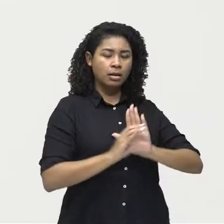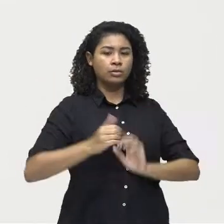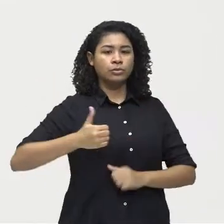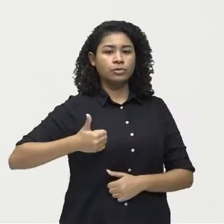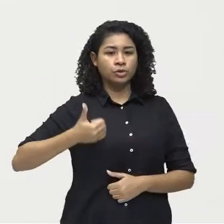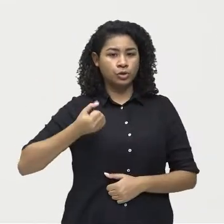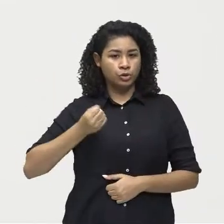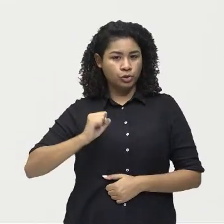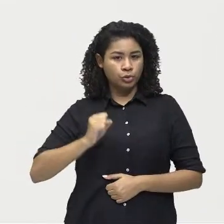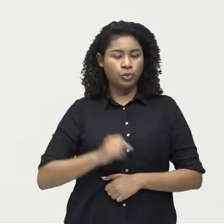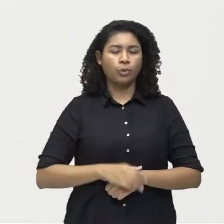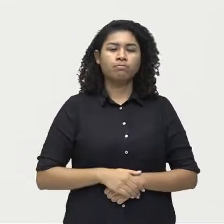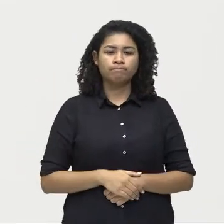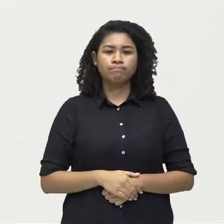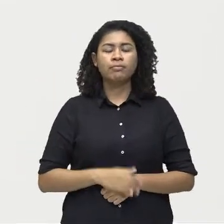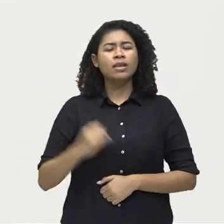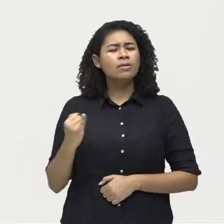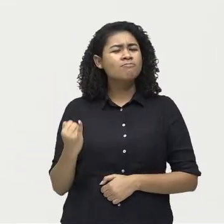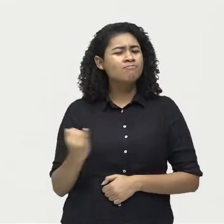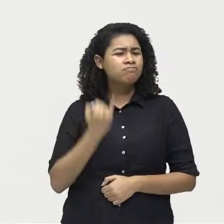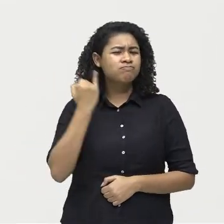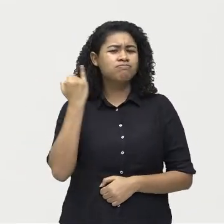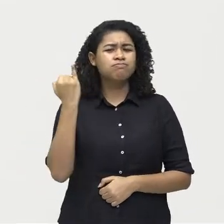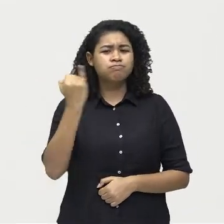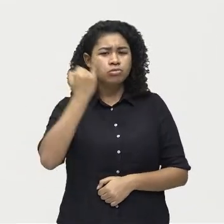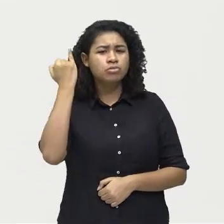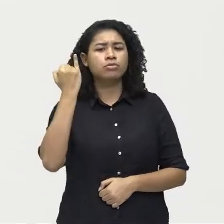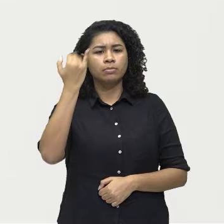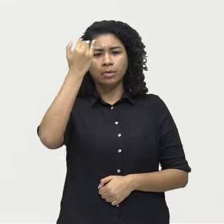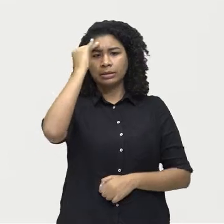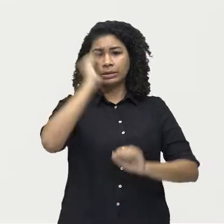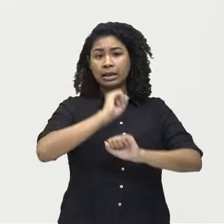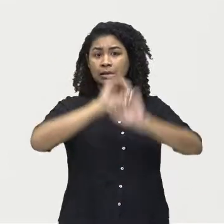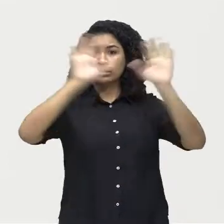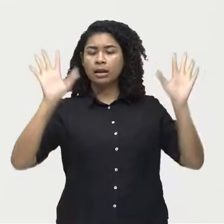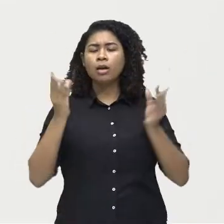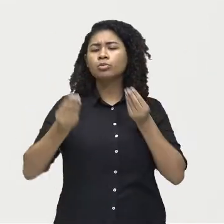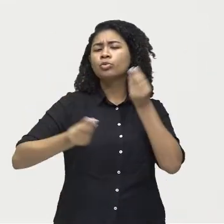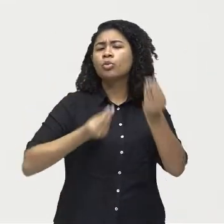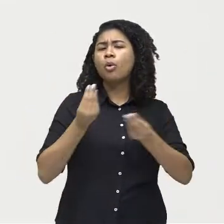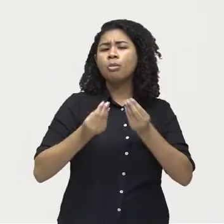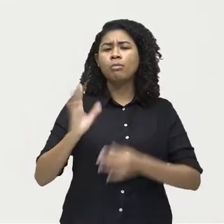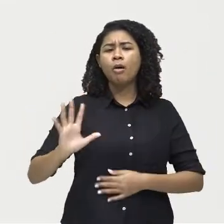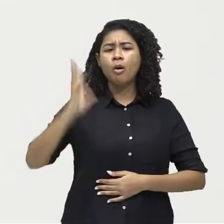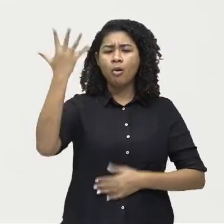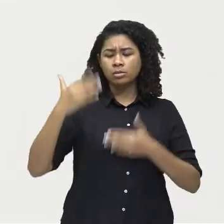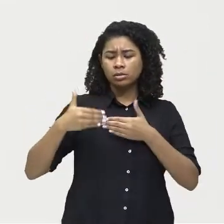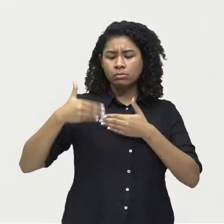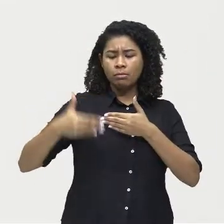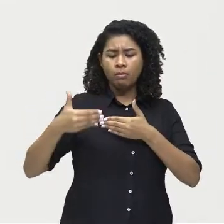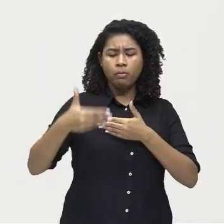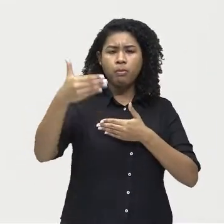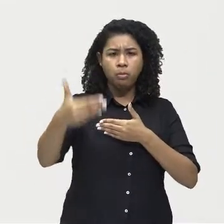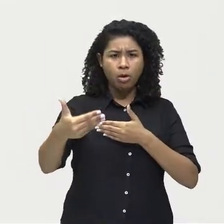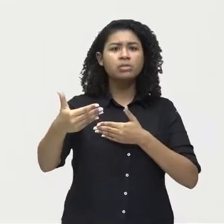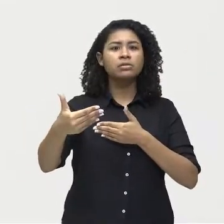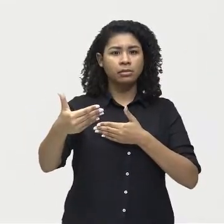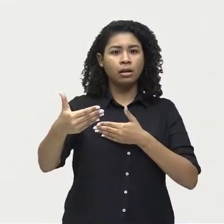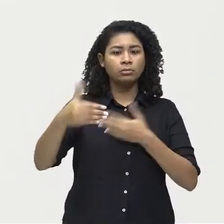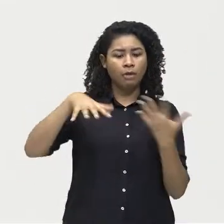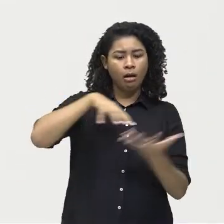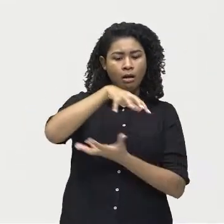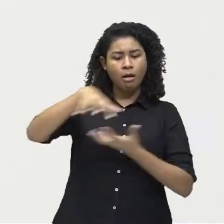É essencial, galerinha, para a gente entender como é que se deu o processo revolucionário francês, a gente entender como era